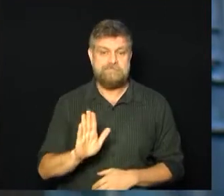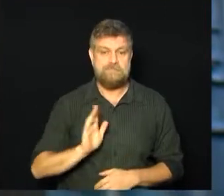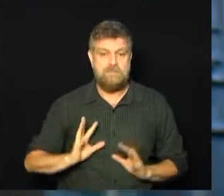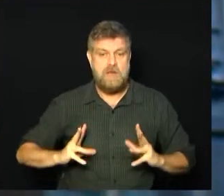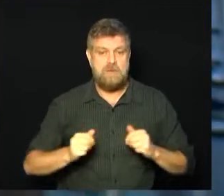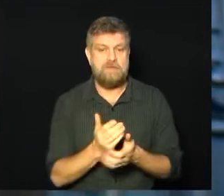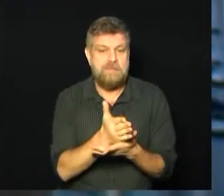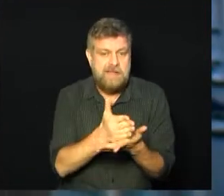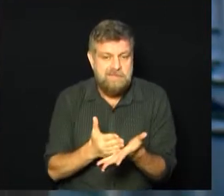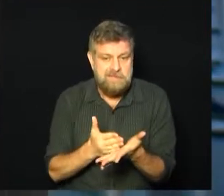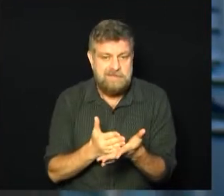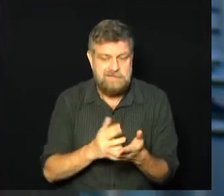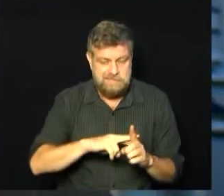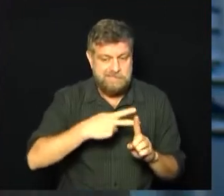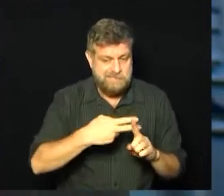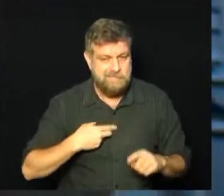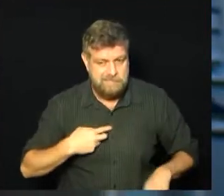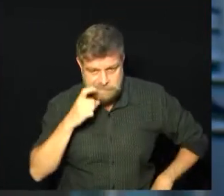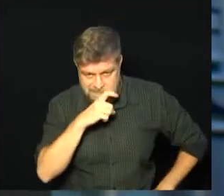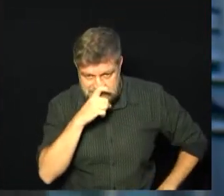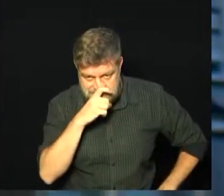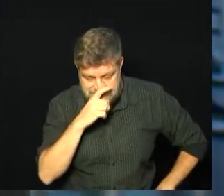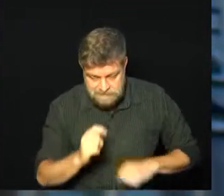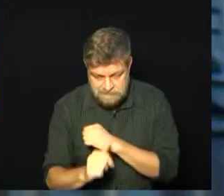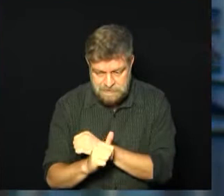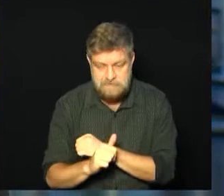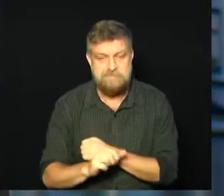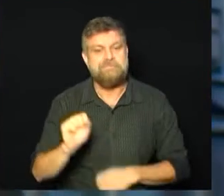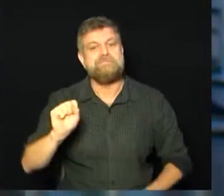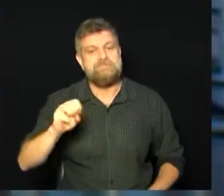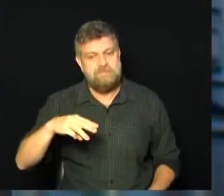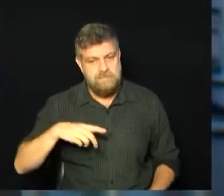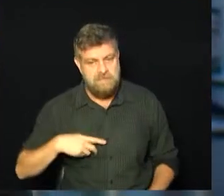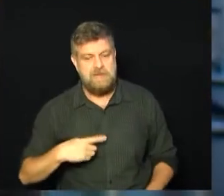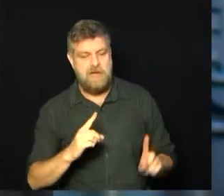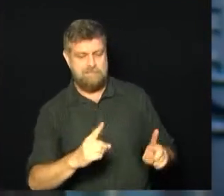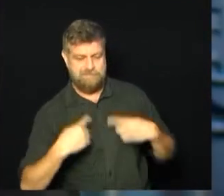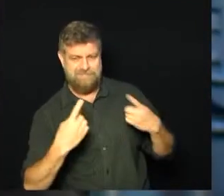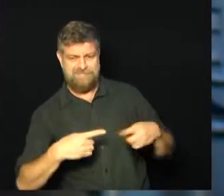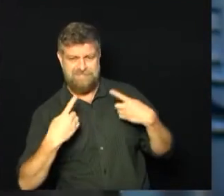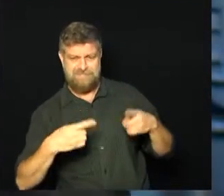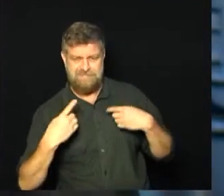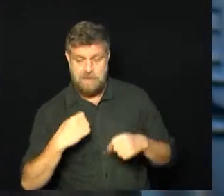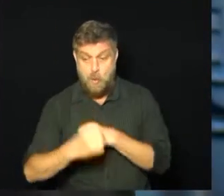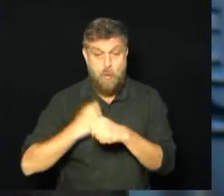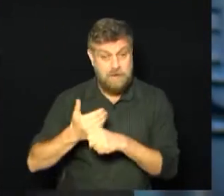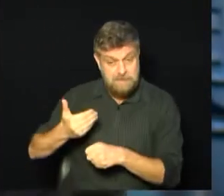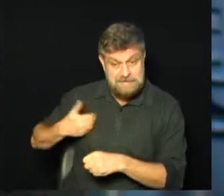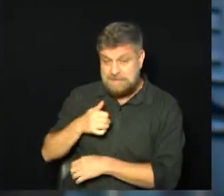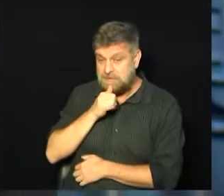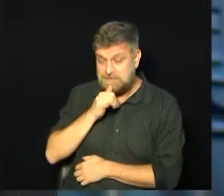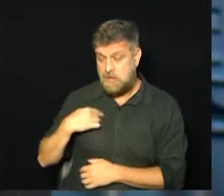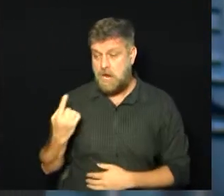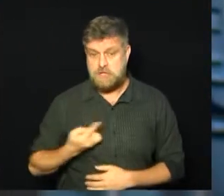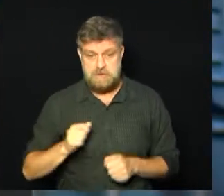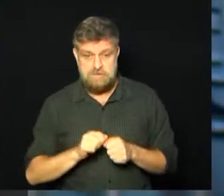pela metade do dobro realmente acontece? Sim, a gente recebe reclamações de consumidores. O ano passado, por exemplo, nós fizemos